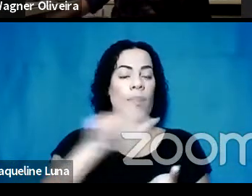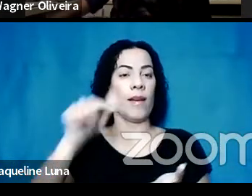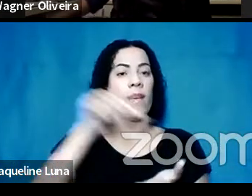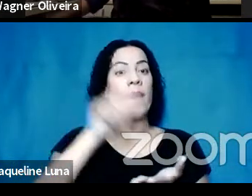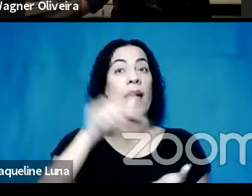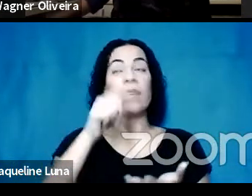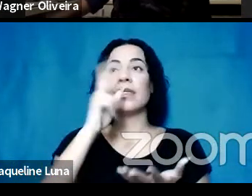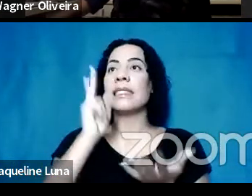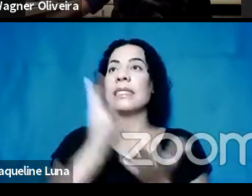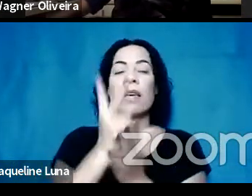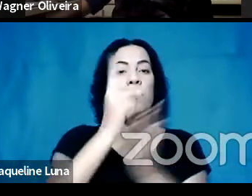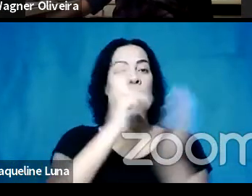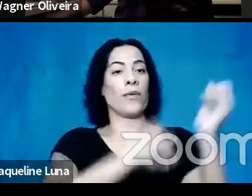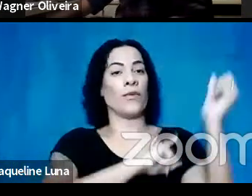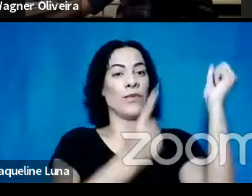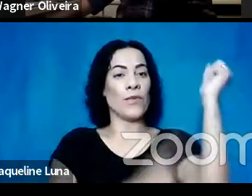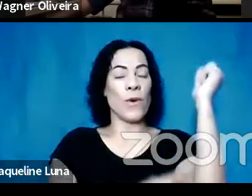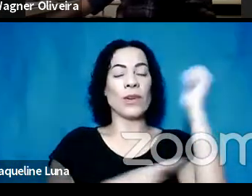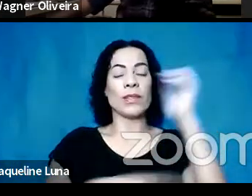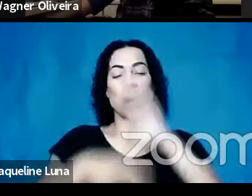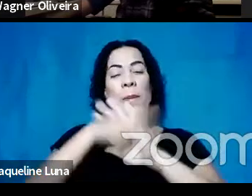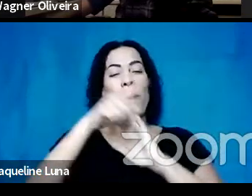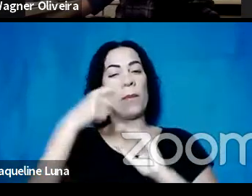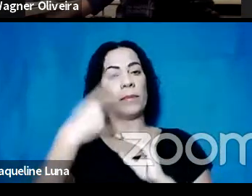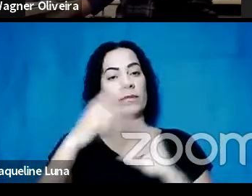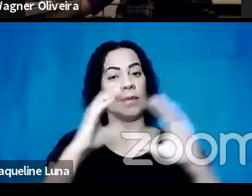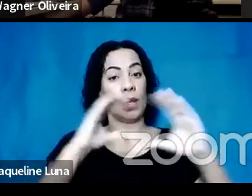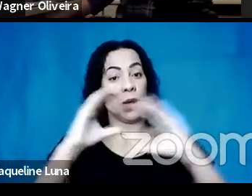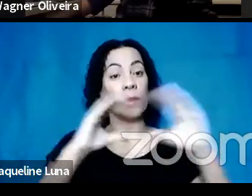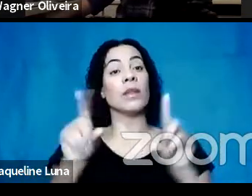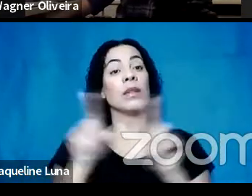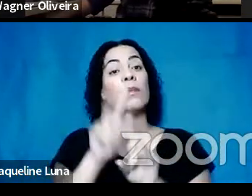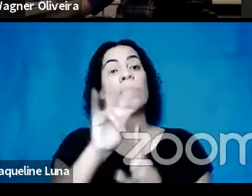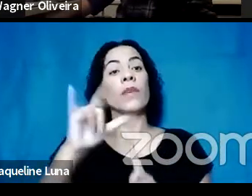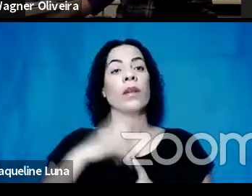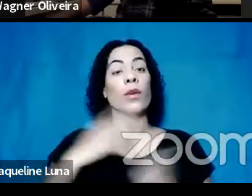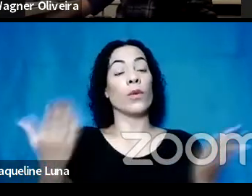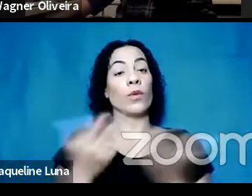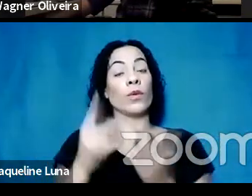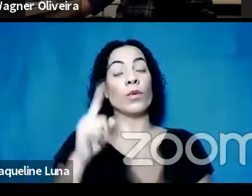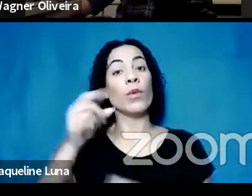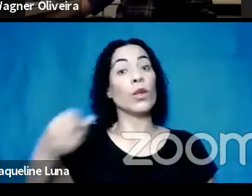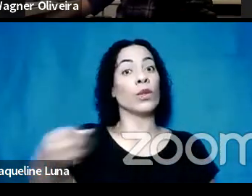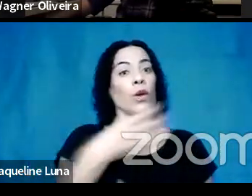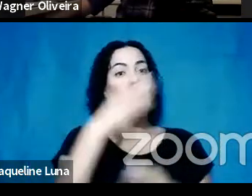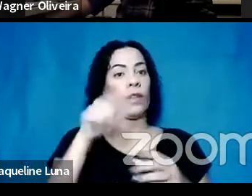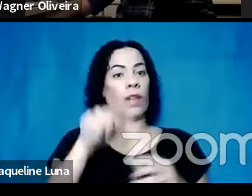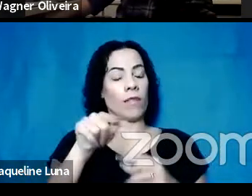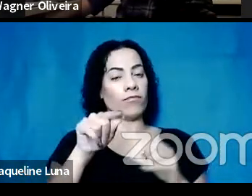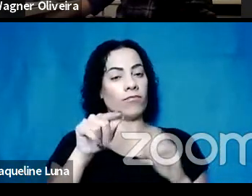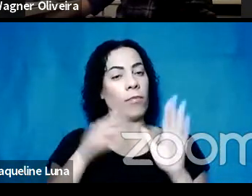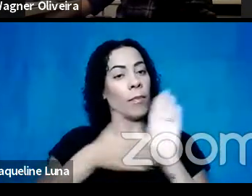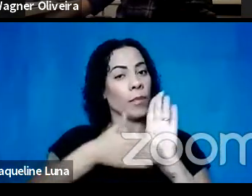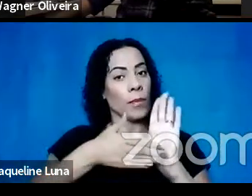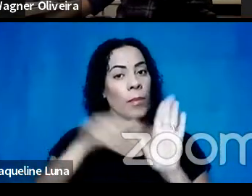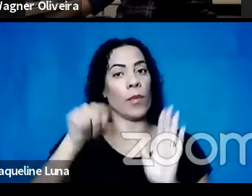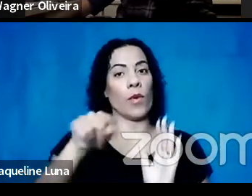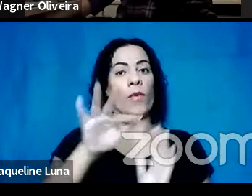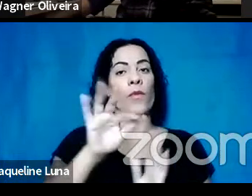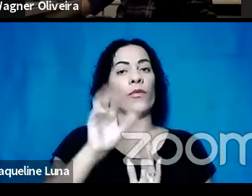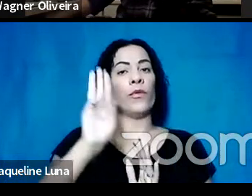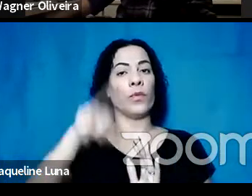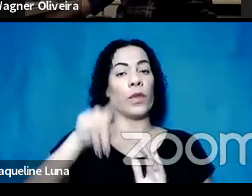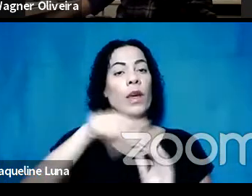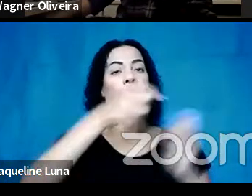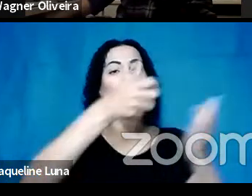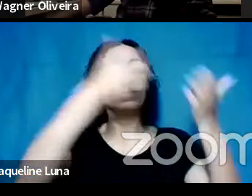natureza, né? Na discussão sobre comunicação. E teremos hoje aí uma novidade que o Fórum propôs, que a Cris estava explicando